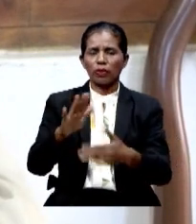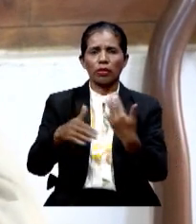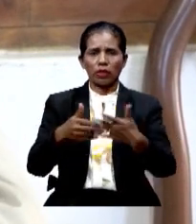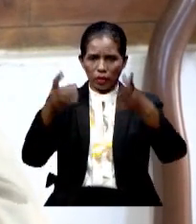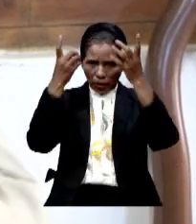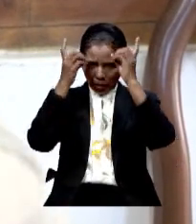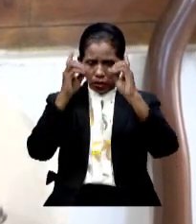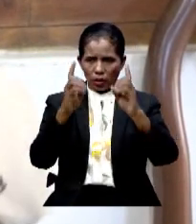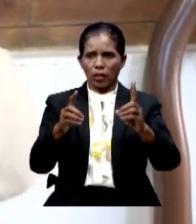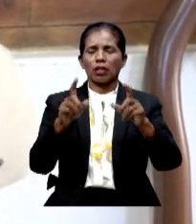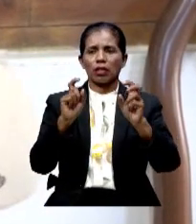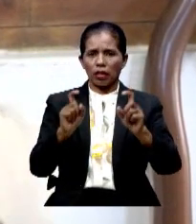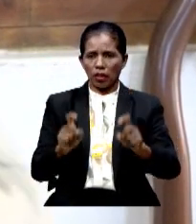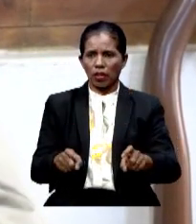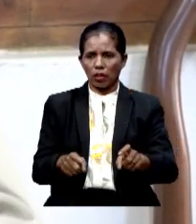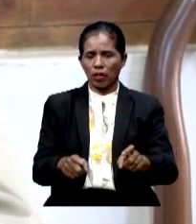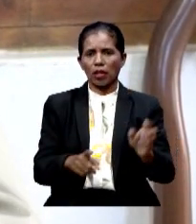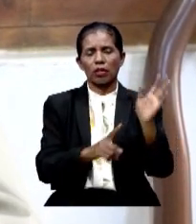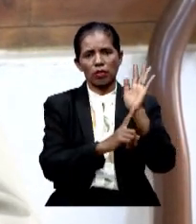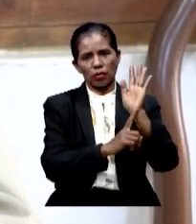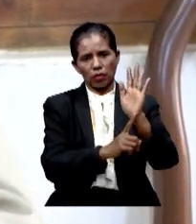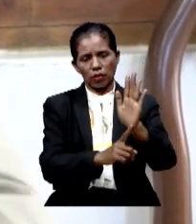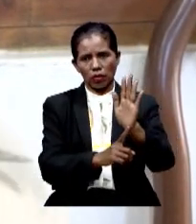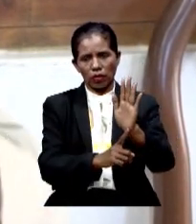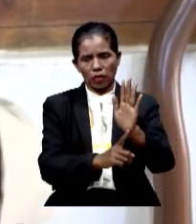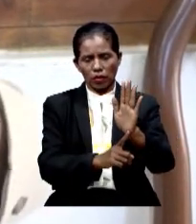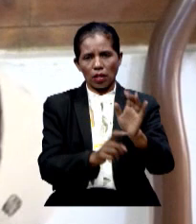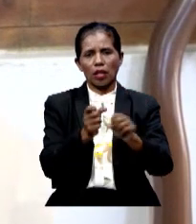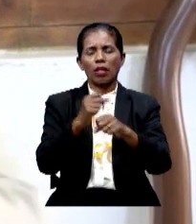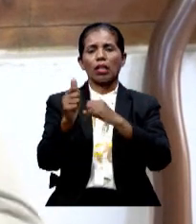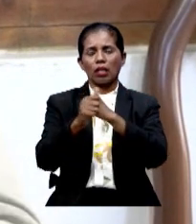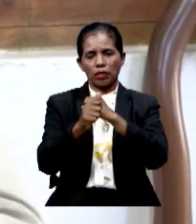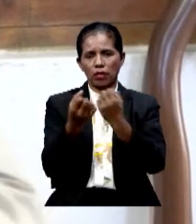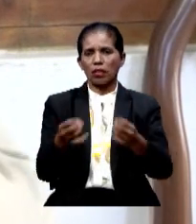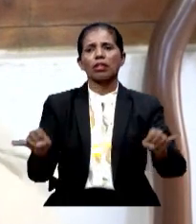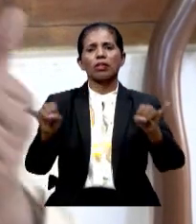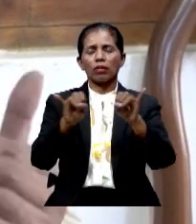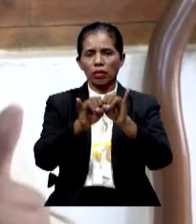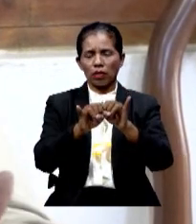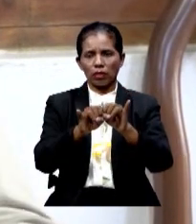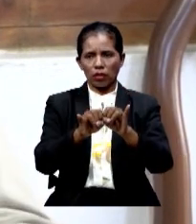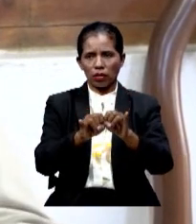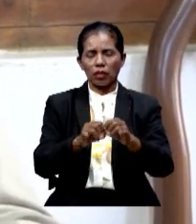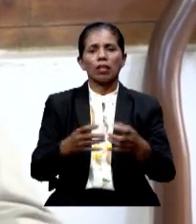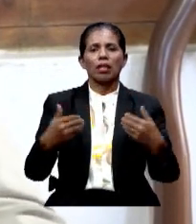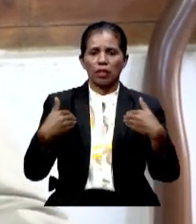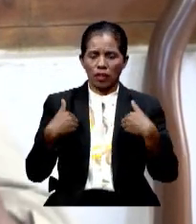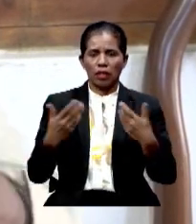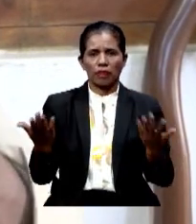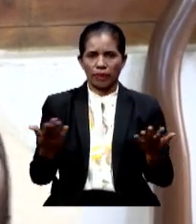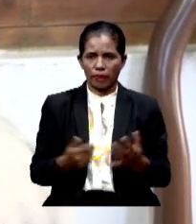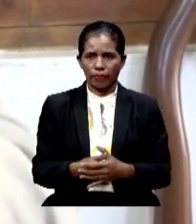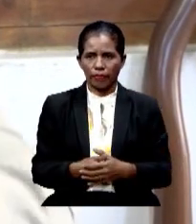né, tem que recorrer homologação da instituição rumaca, cá direta.